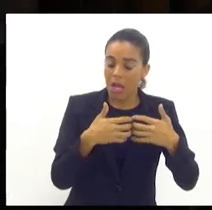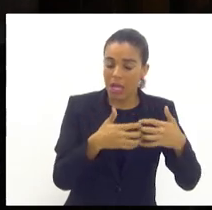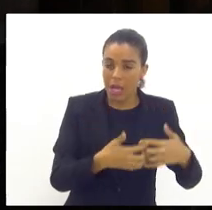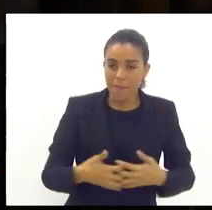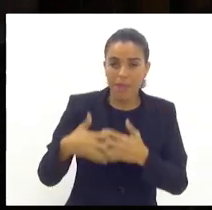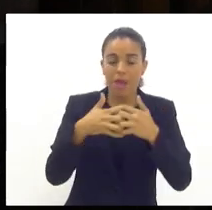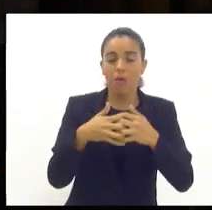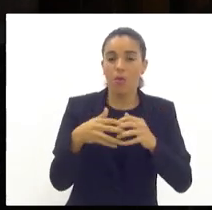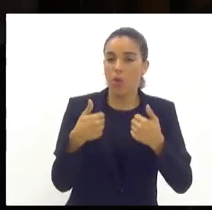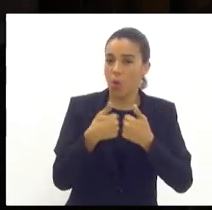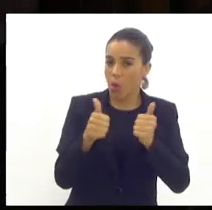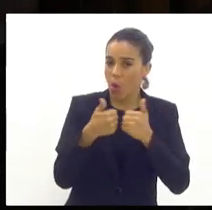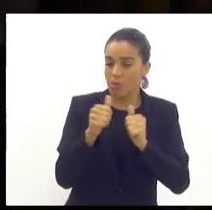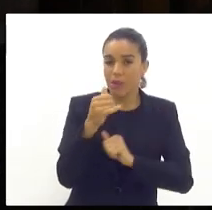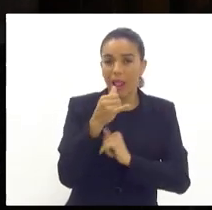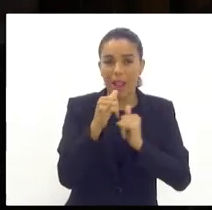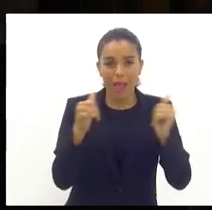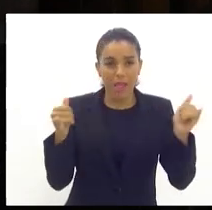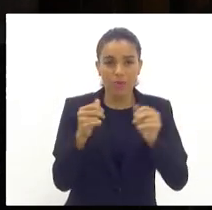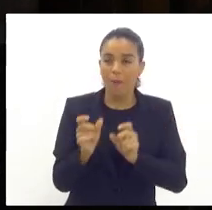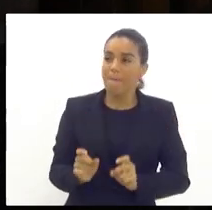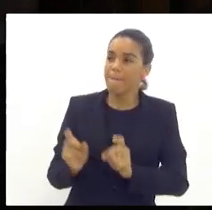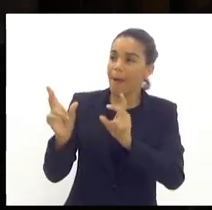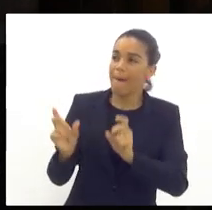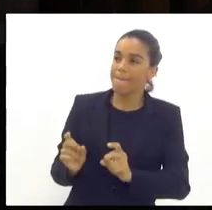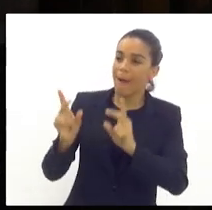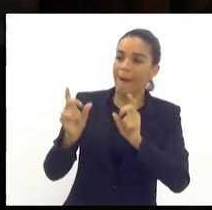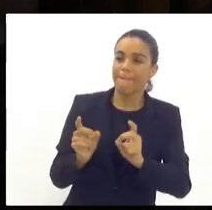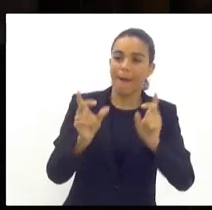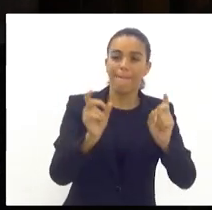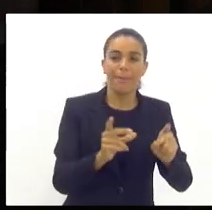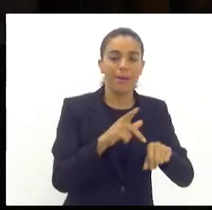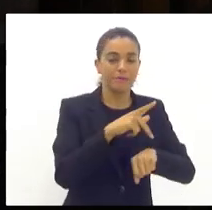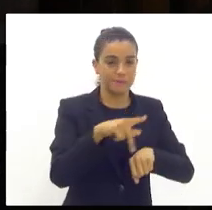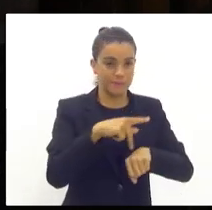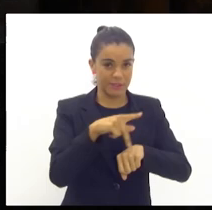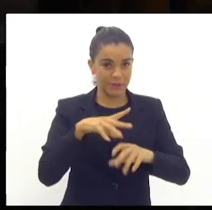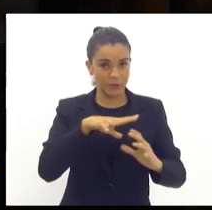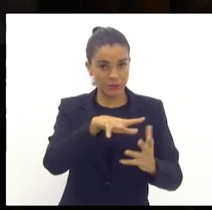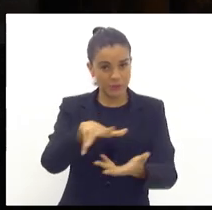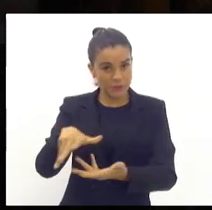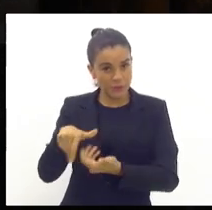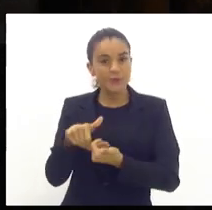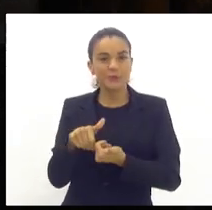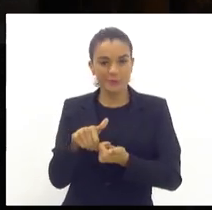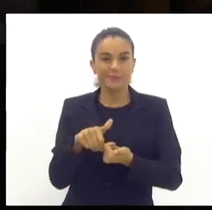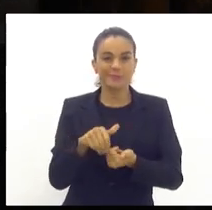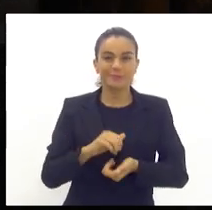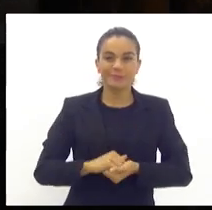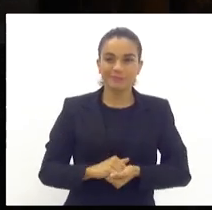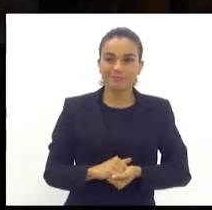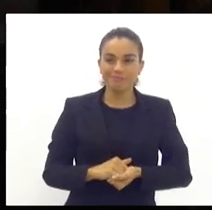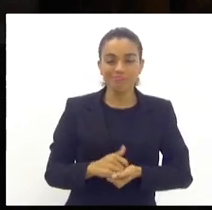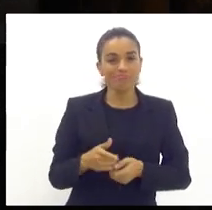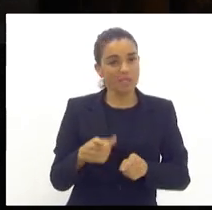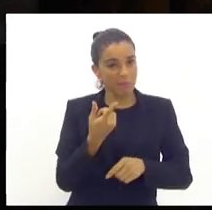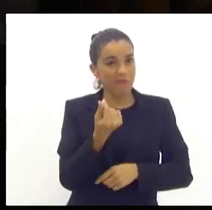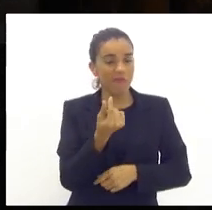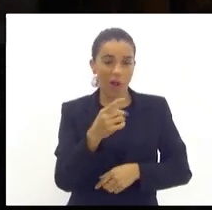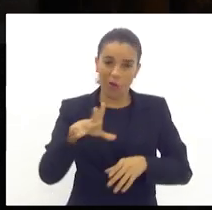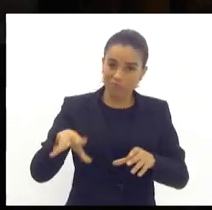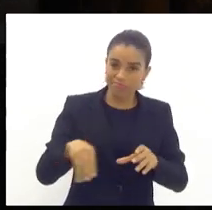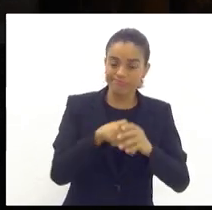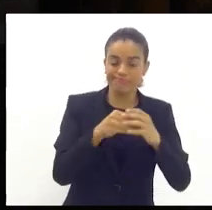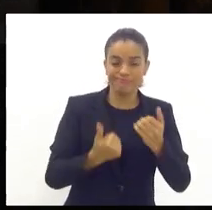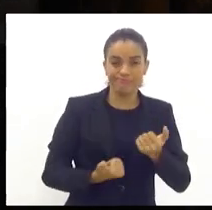que são ônibus e caminhões exportados para vários países do mundo, gerando emprego e renda e valor agregado para o nosso